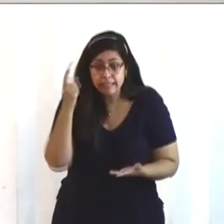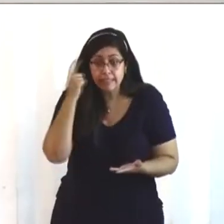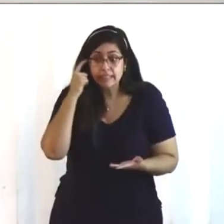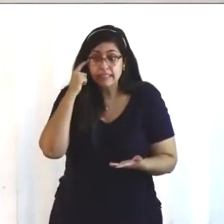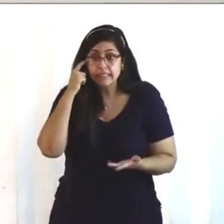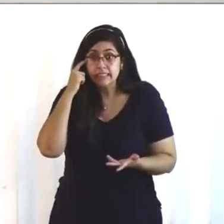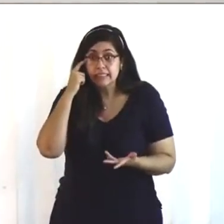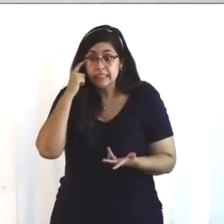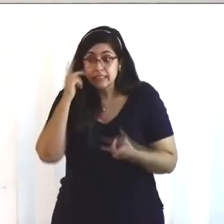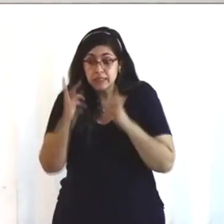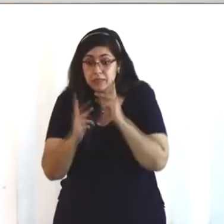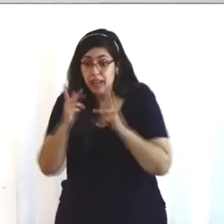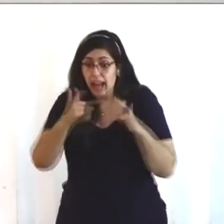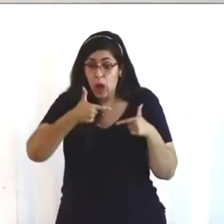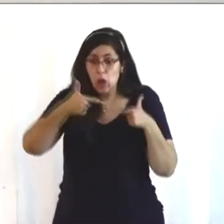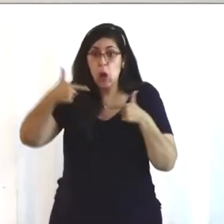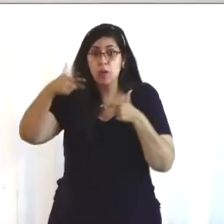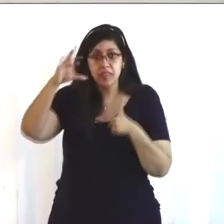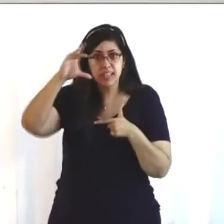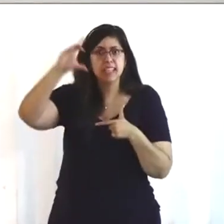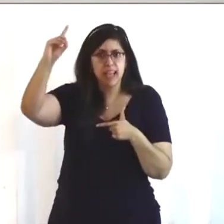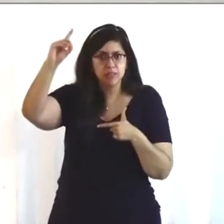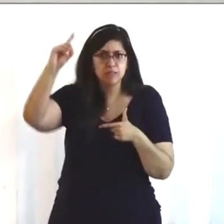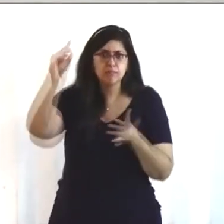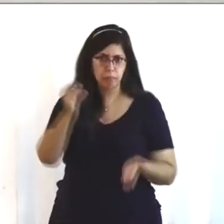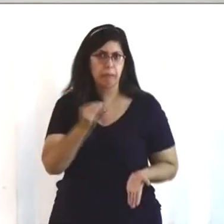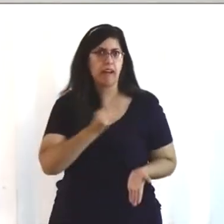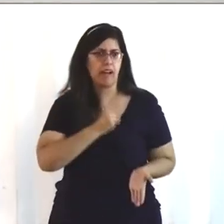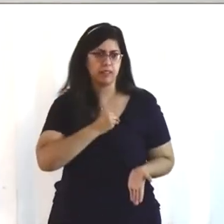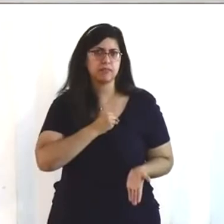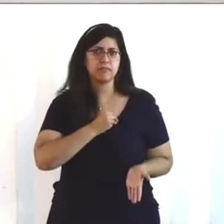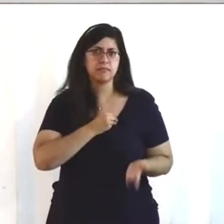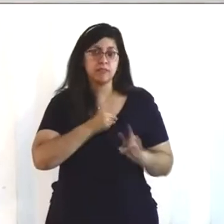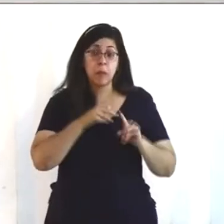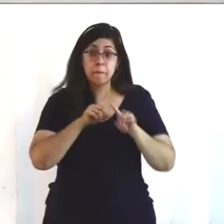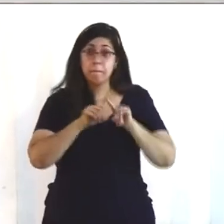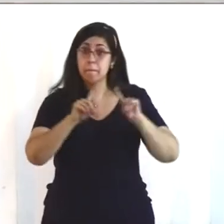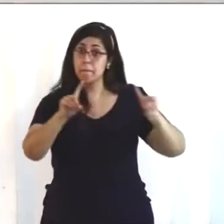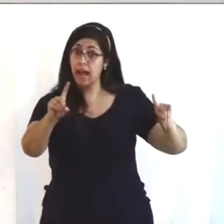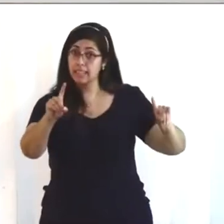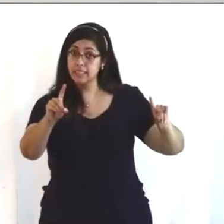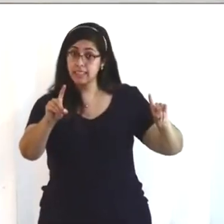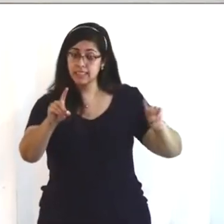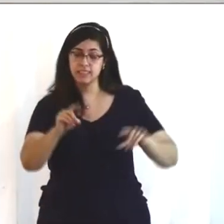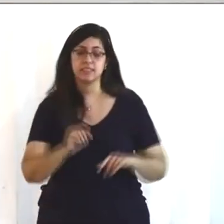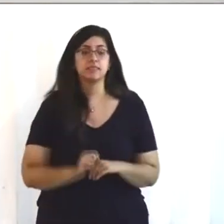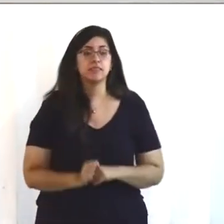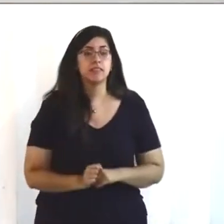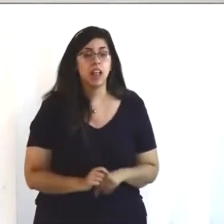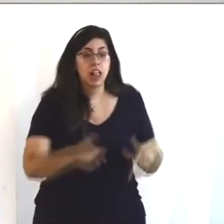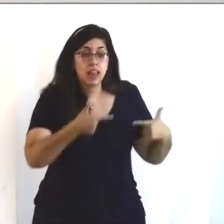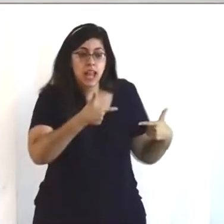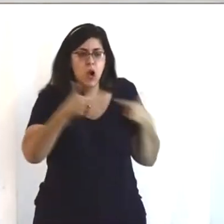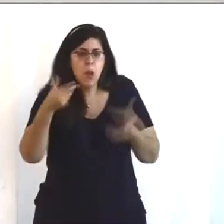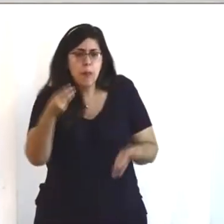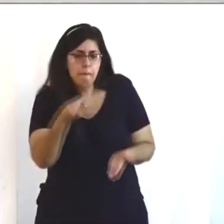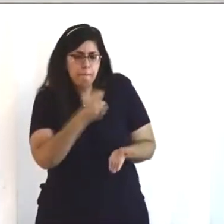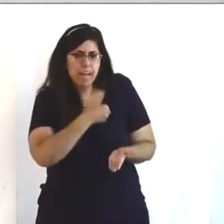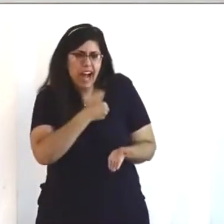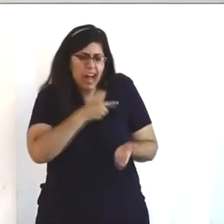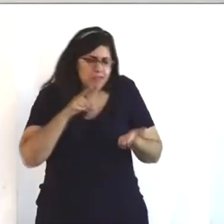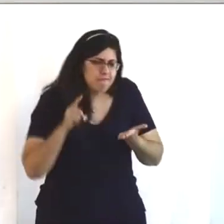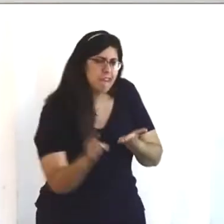Irmãos, falar contra Deus é pecado, mas não parece ser o